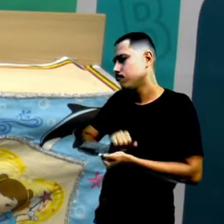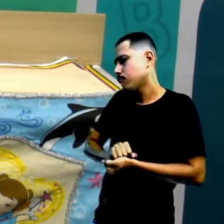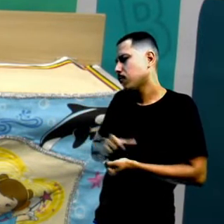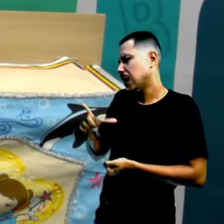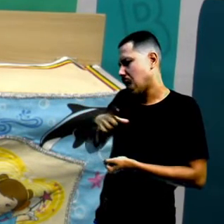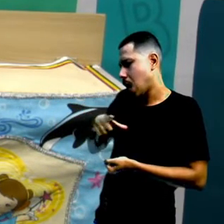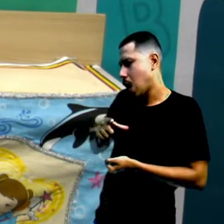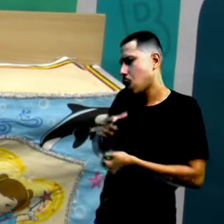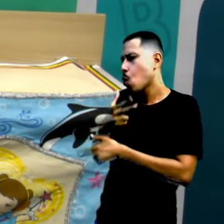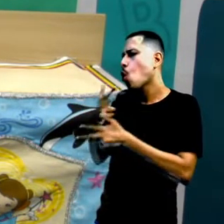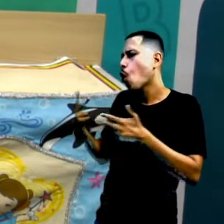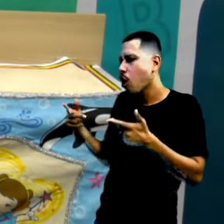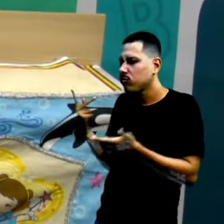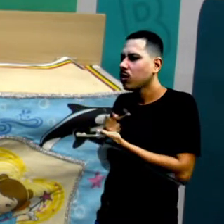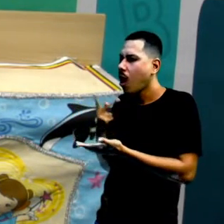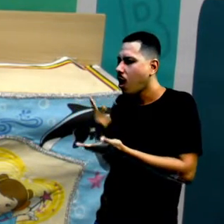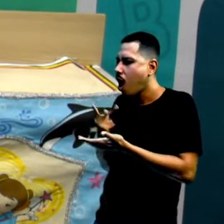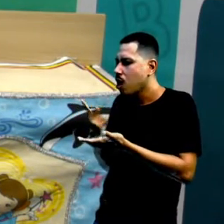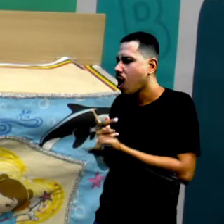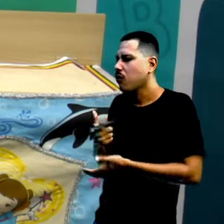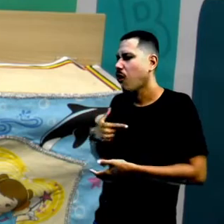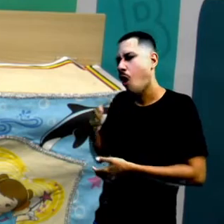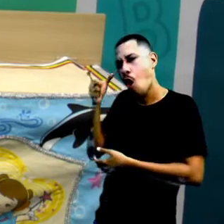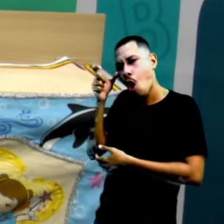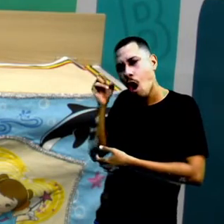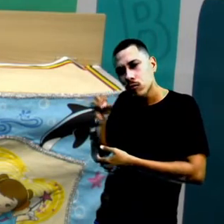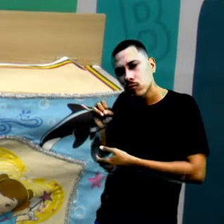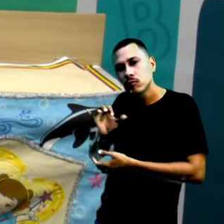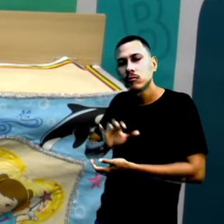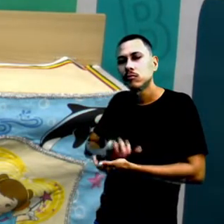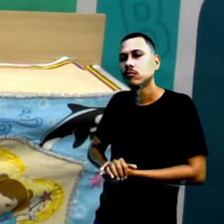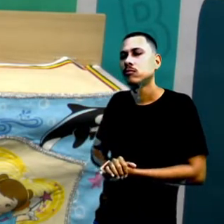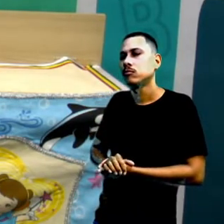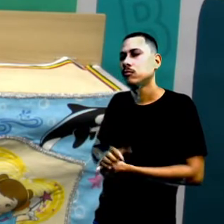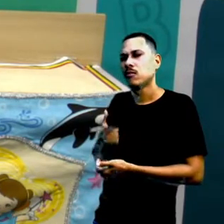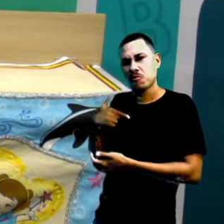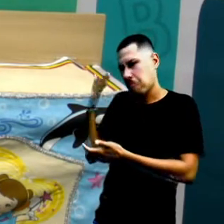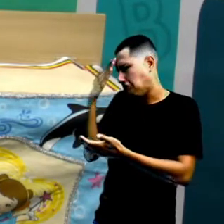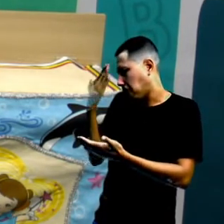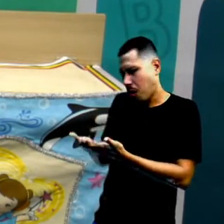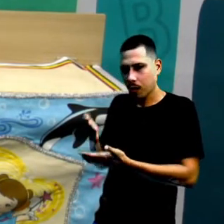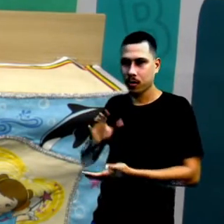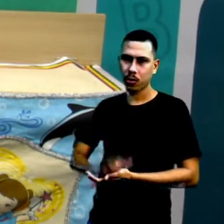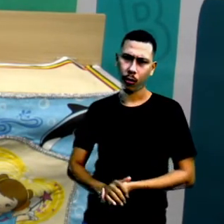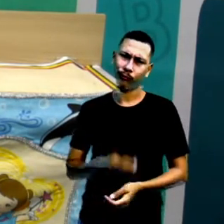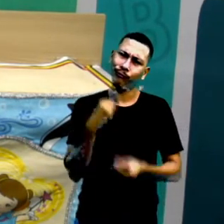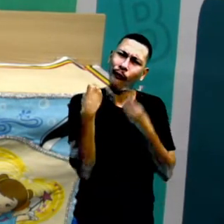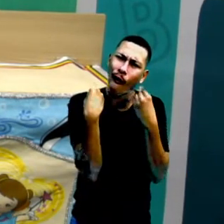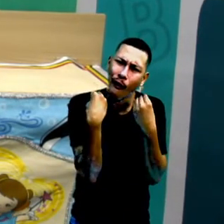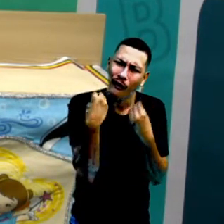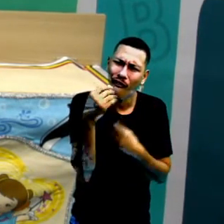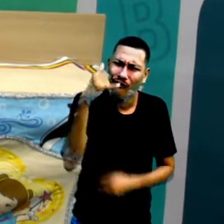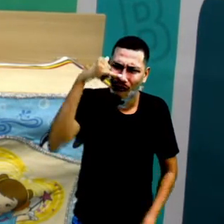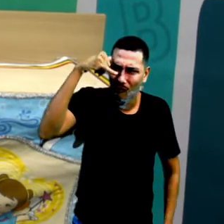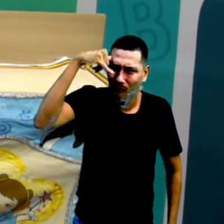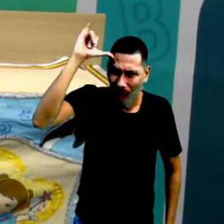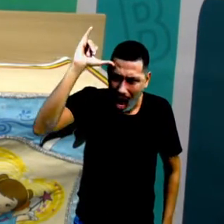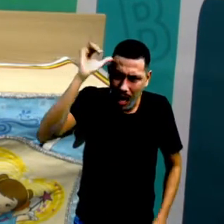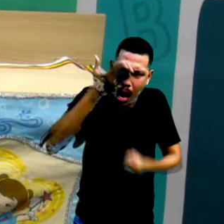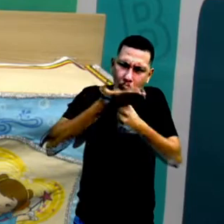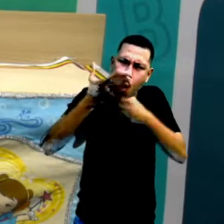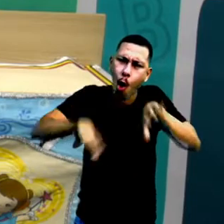coisa errada aí ó É verdade letrinha como é que uma vaca